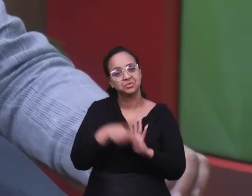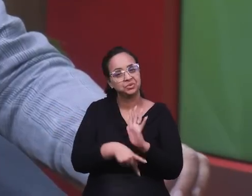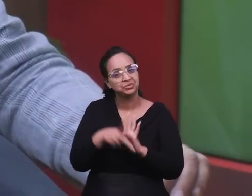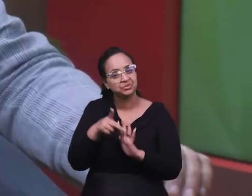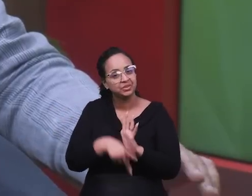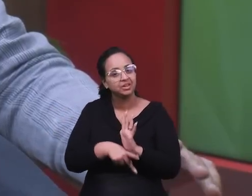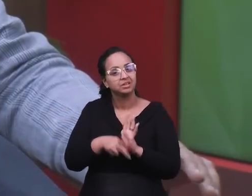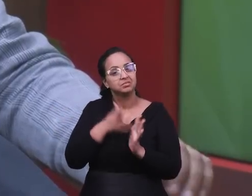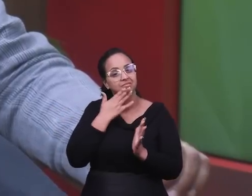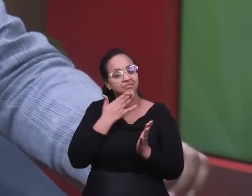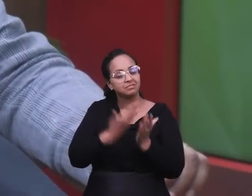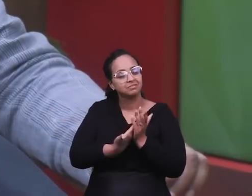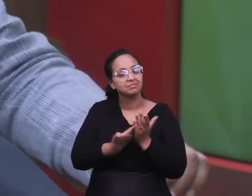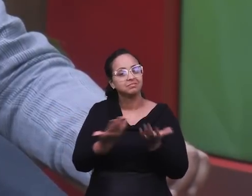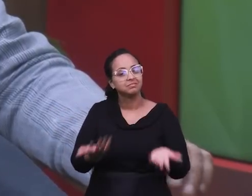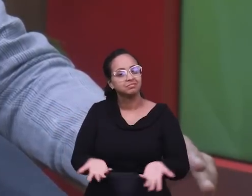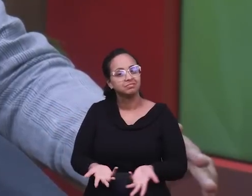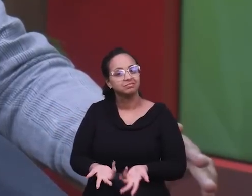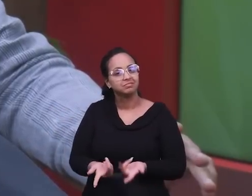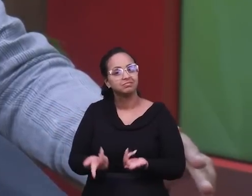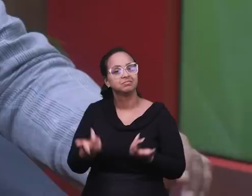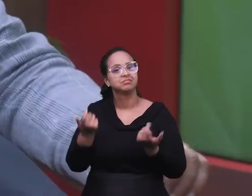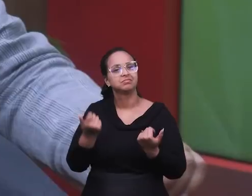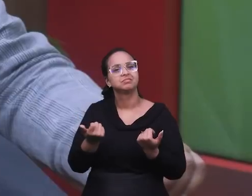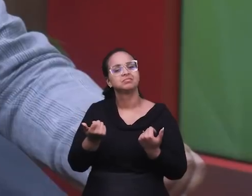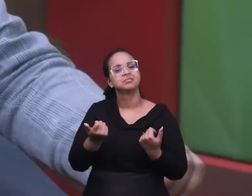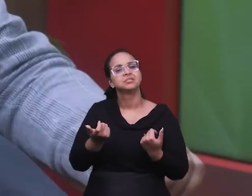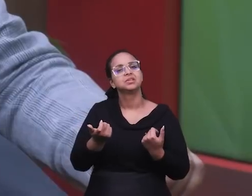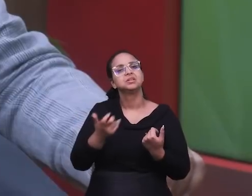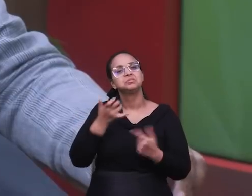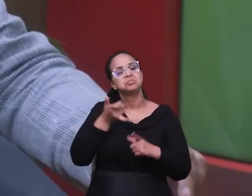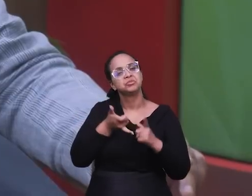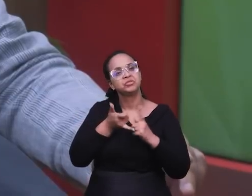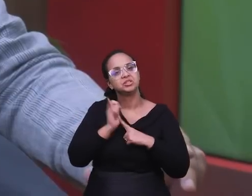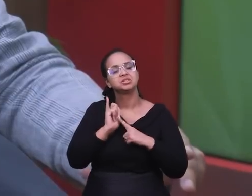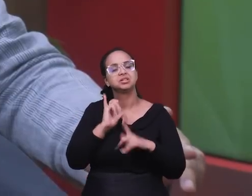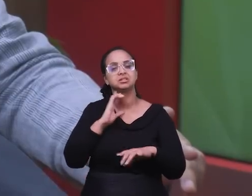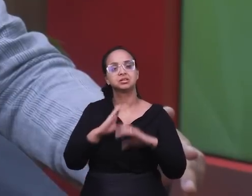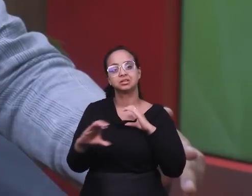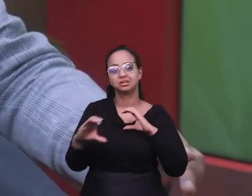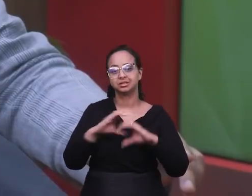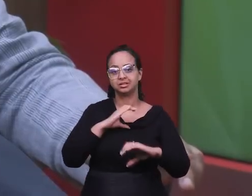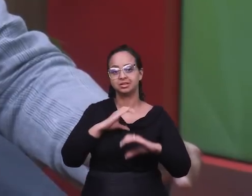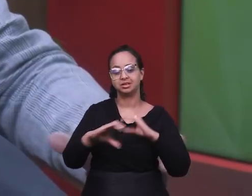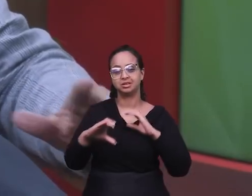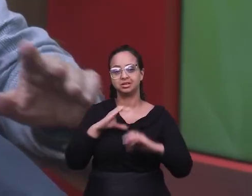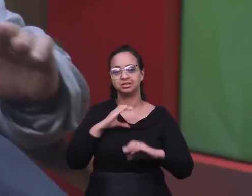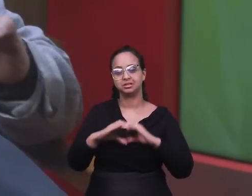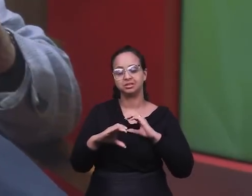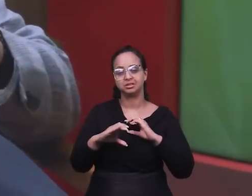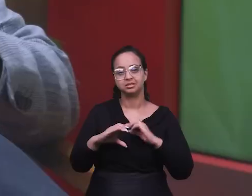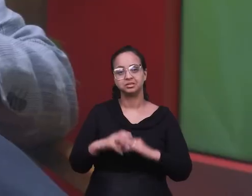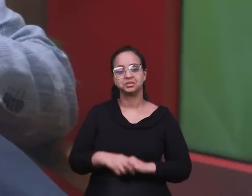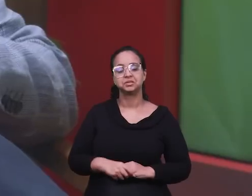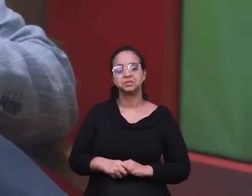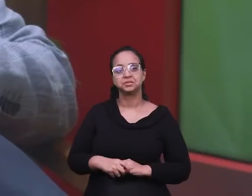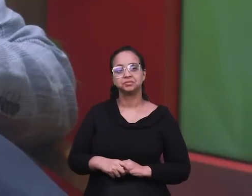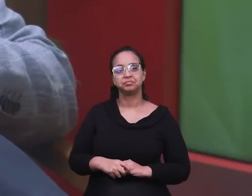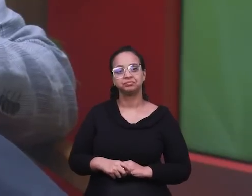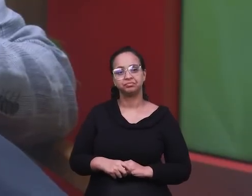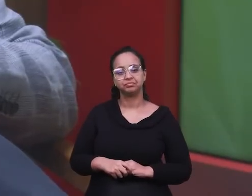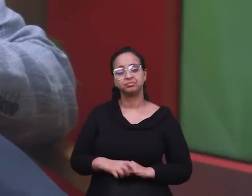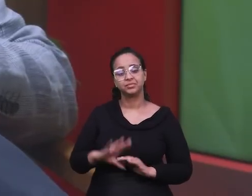gloriosos, proféticos, extraordinários, profetizados em cantares